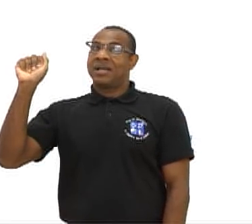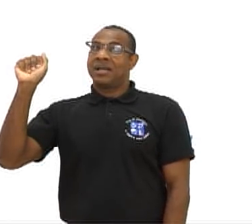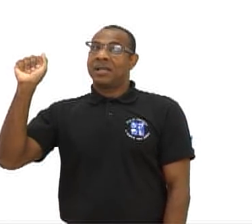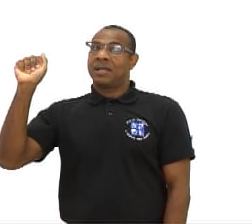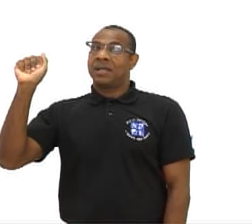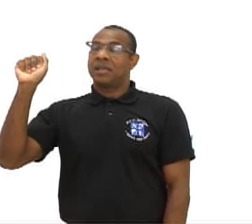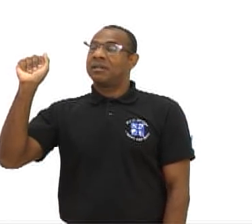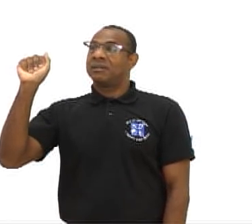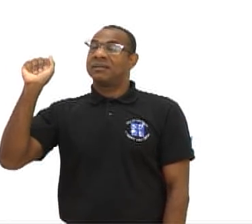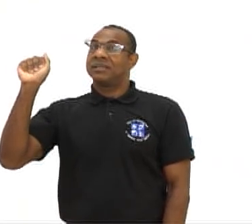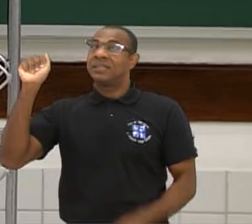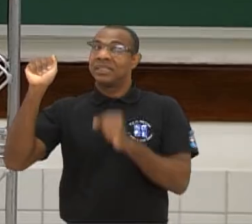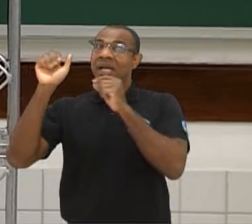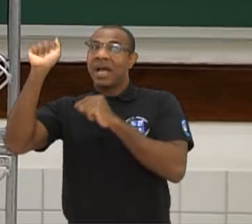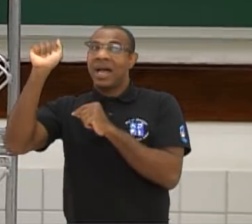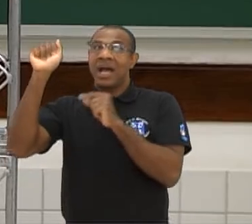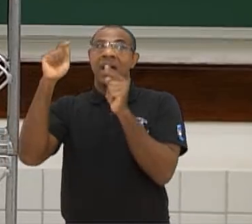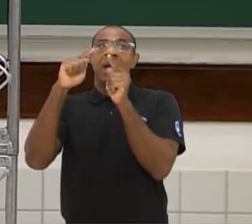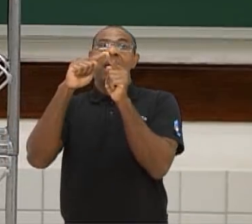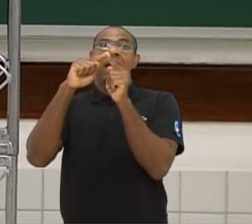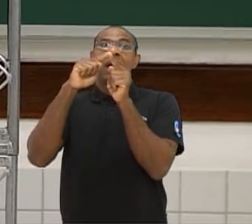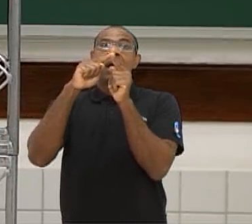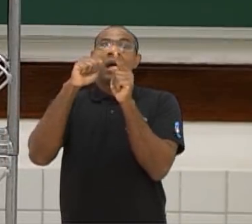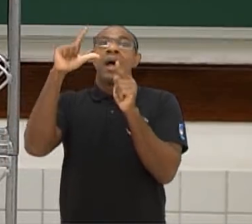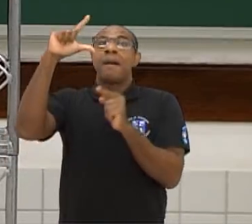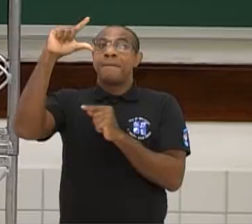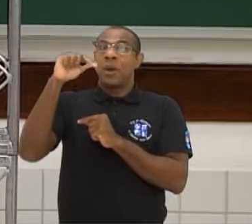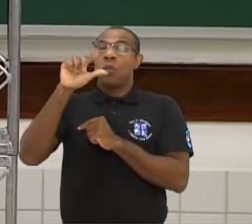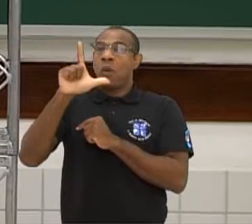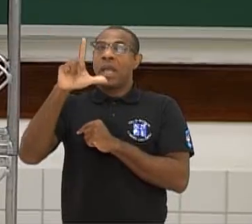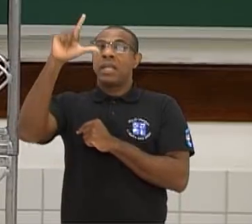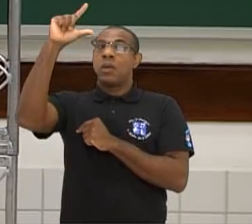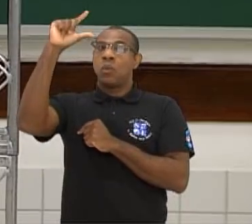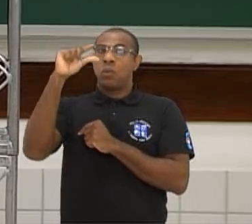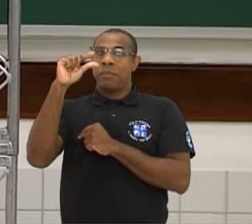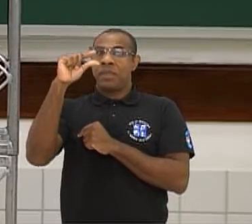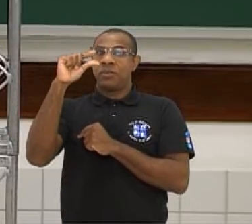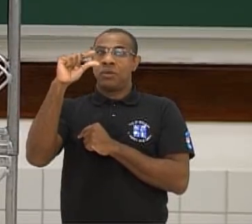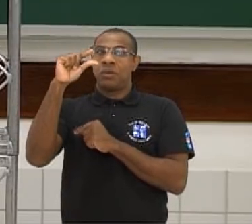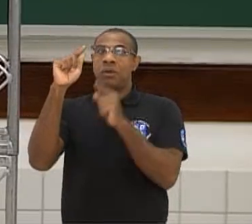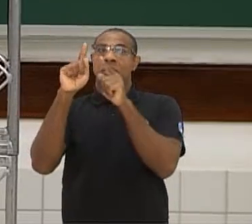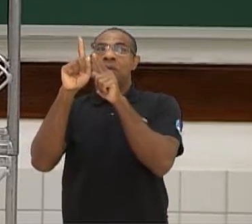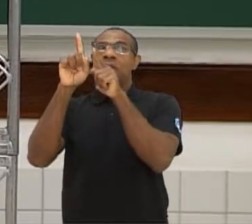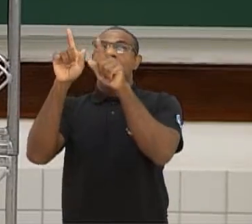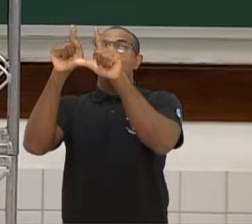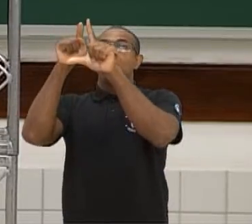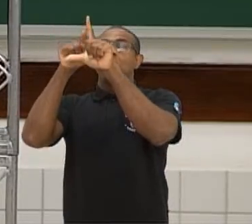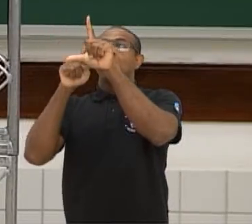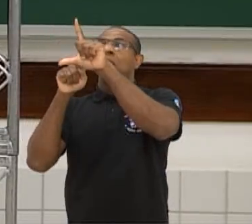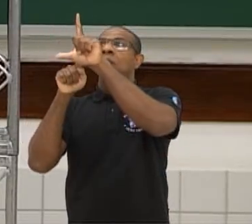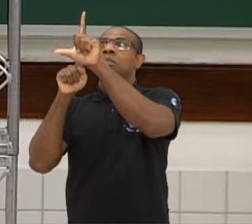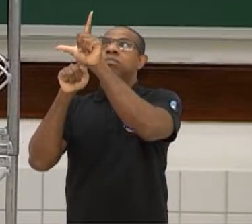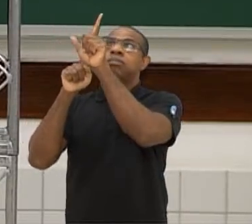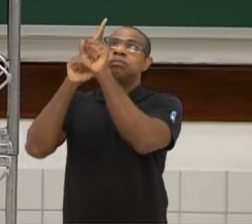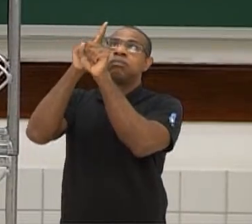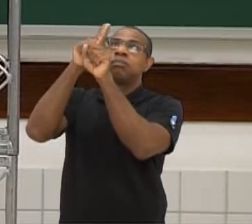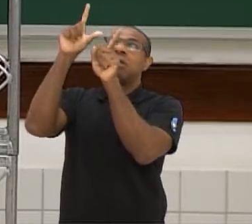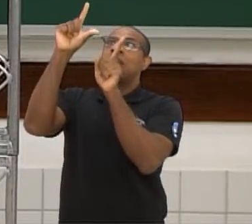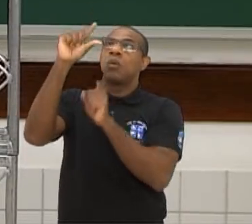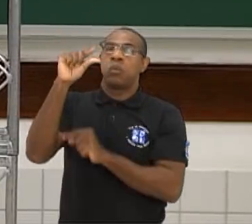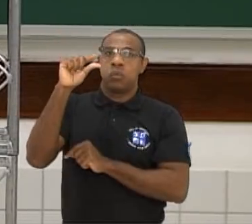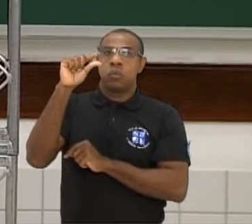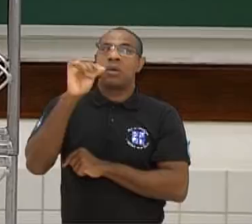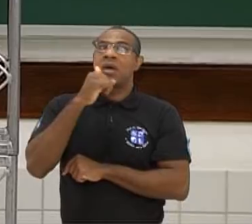tamanho menor. Então, o L é menor, a resistência é menor